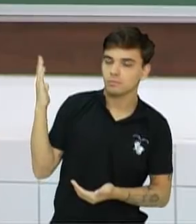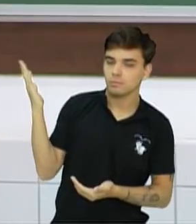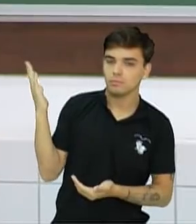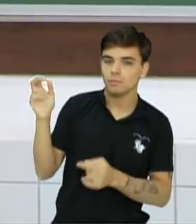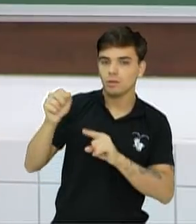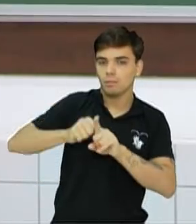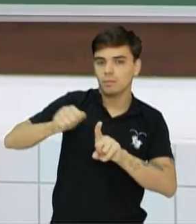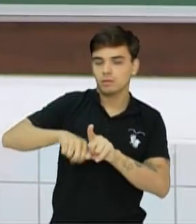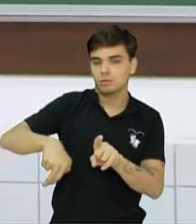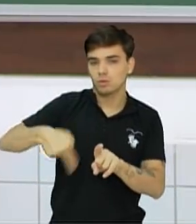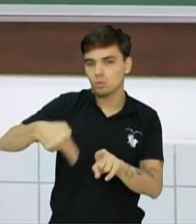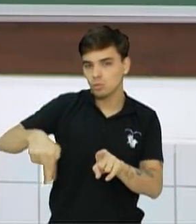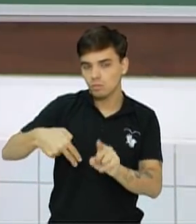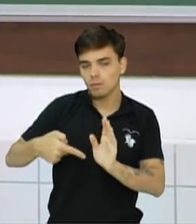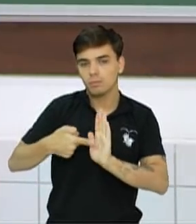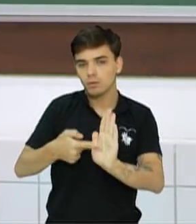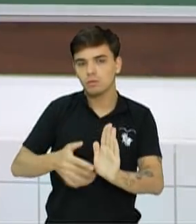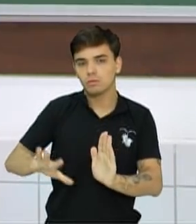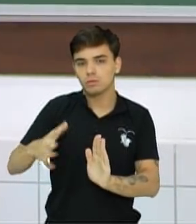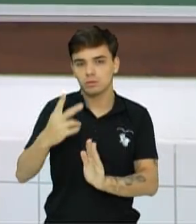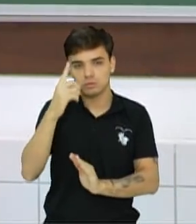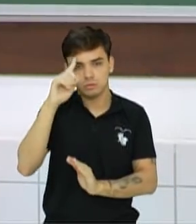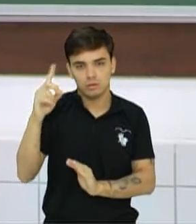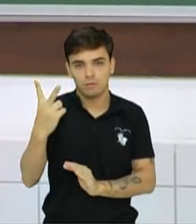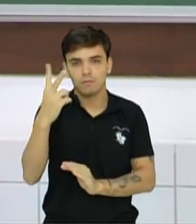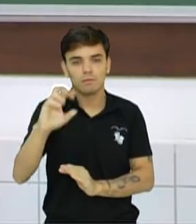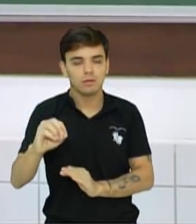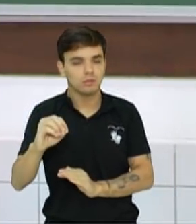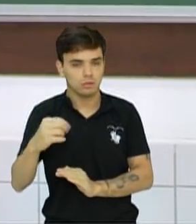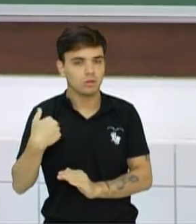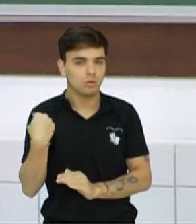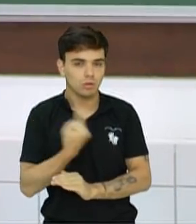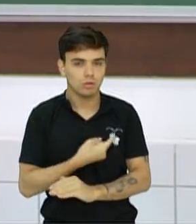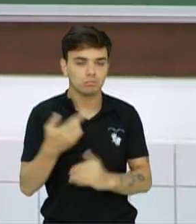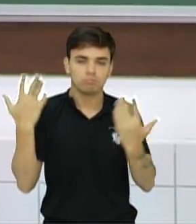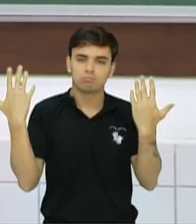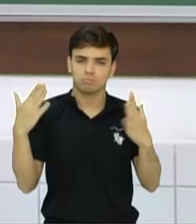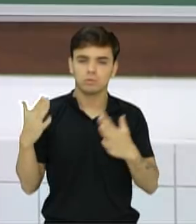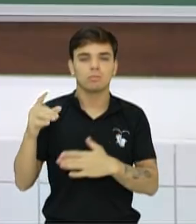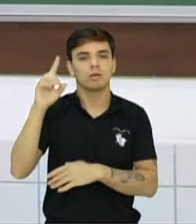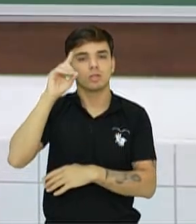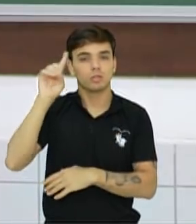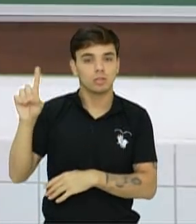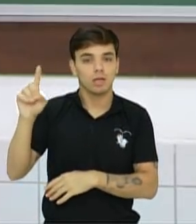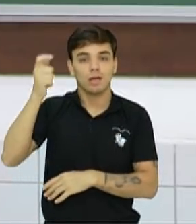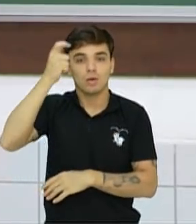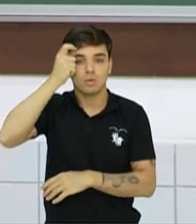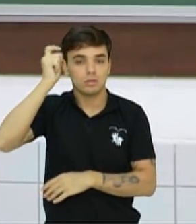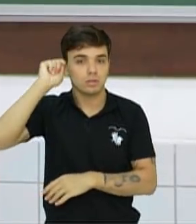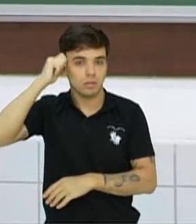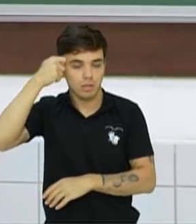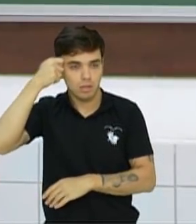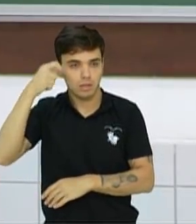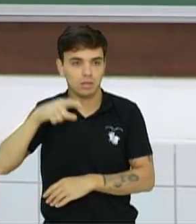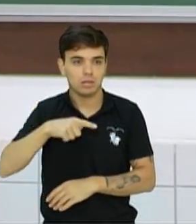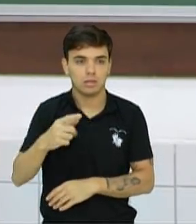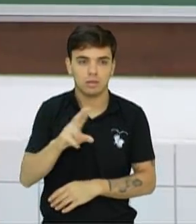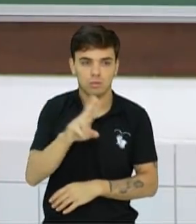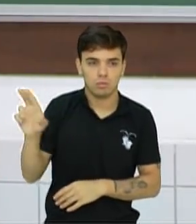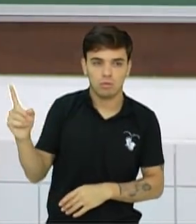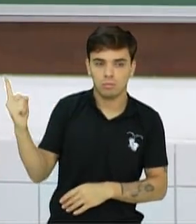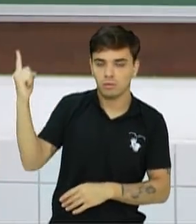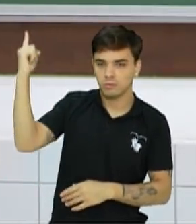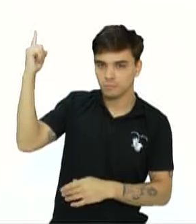de novembro, no qual no dia 20 nós comemoramos o Dia da Consciência Negra, eu trouxe aqui o Cheikh Anta